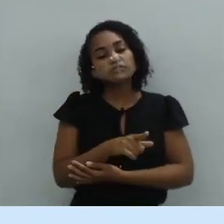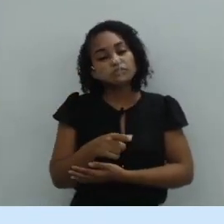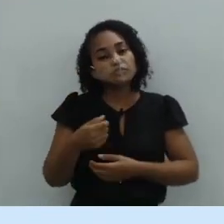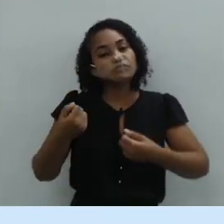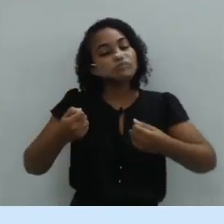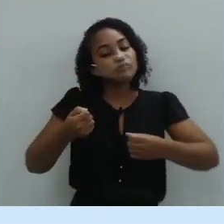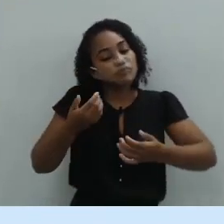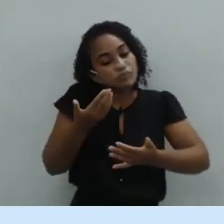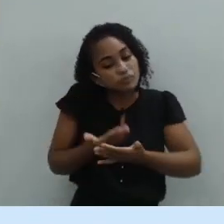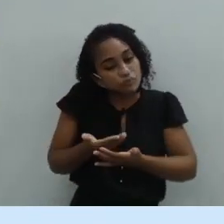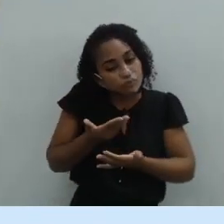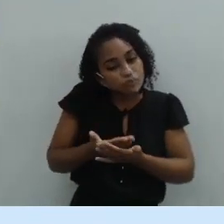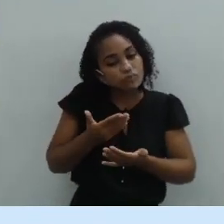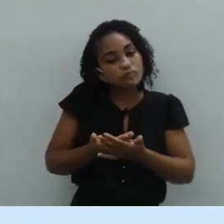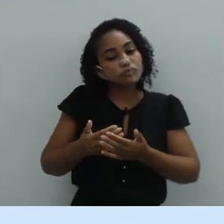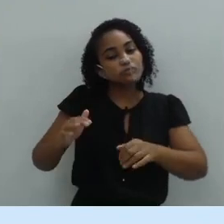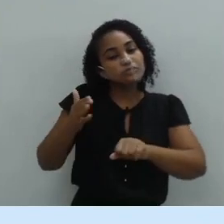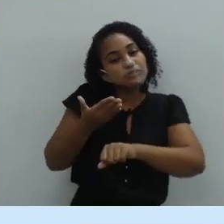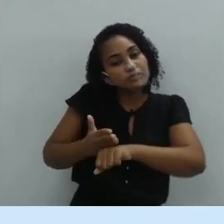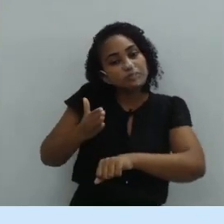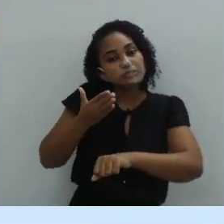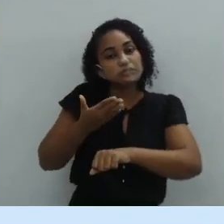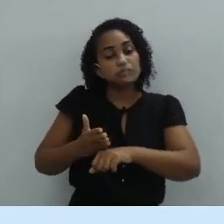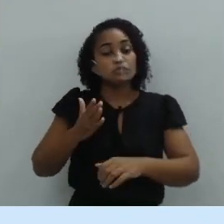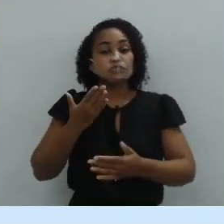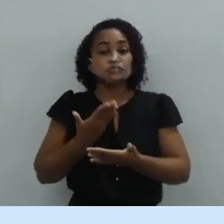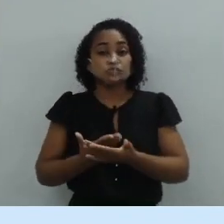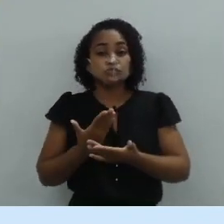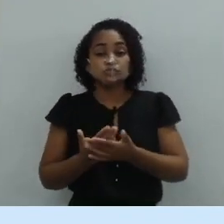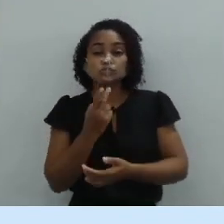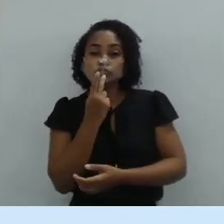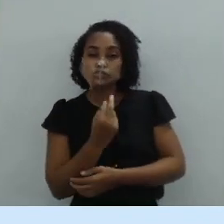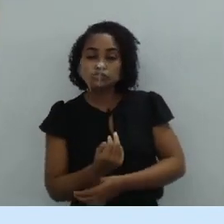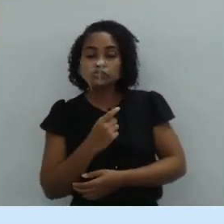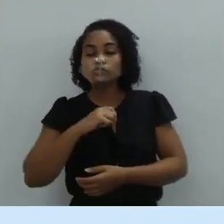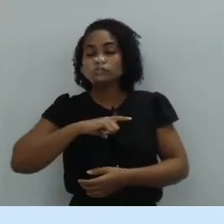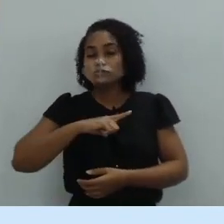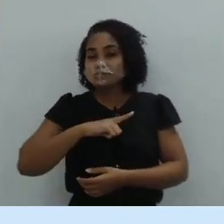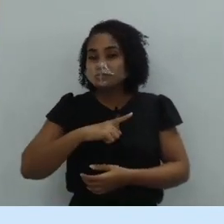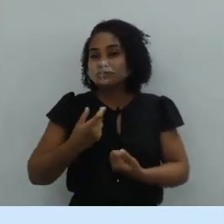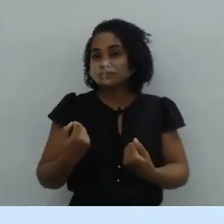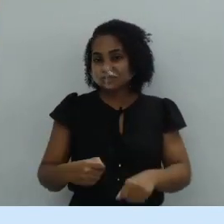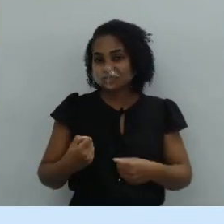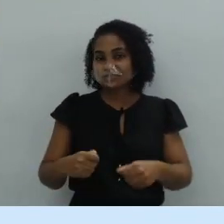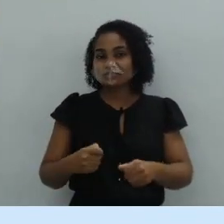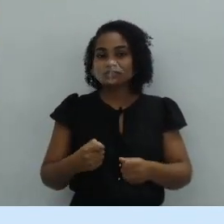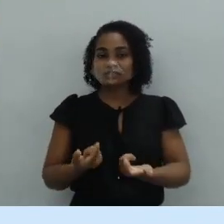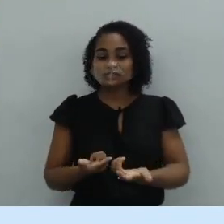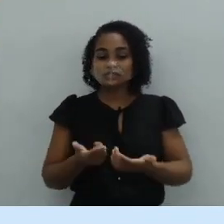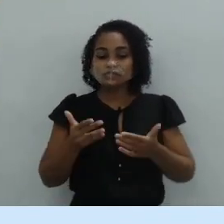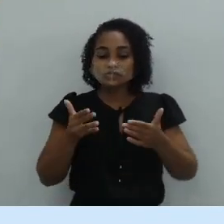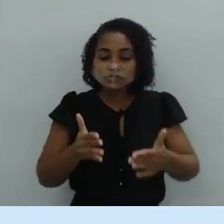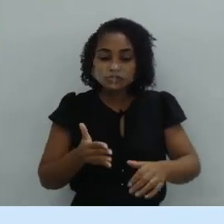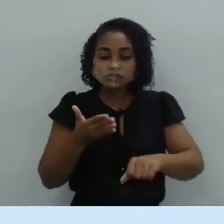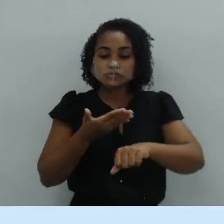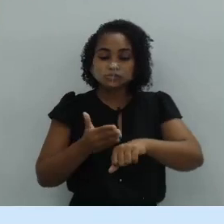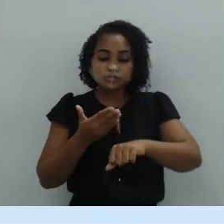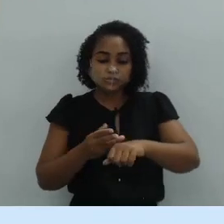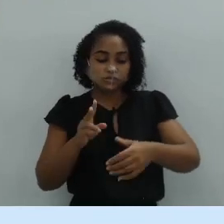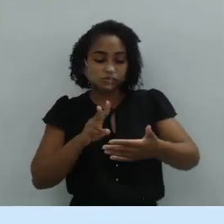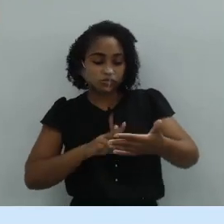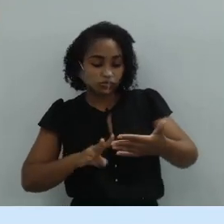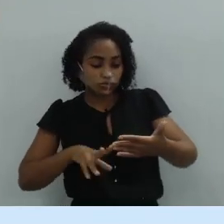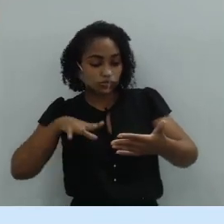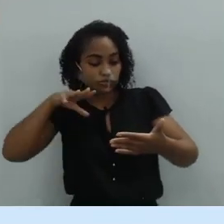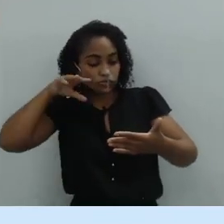debruçar muito sobre essas práticas. O estudo da língua se debruça realmente sobre isso, sobre a prática do ler,